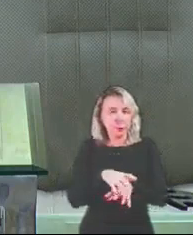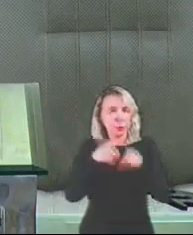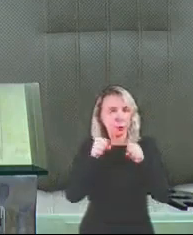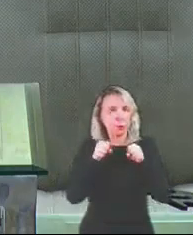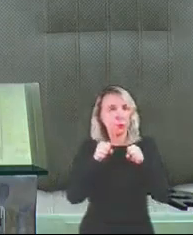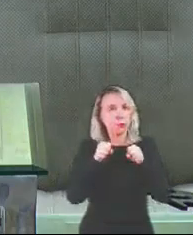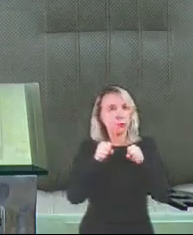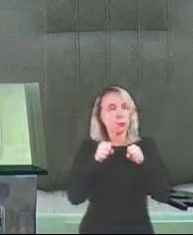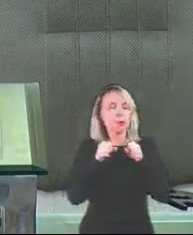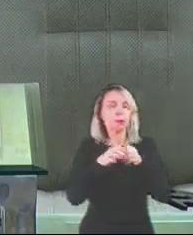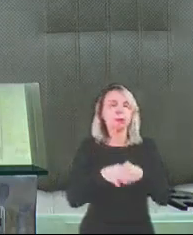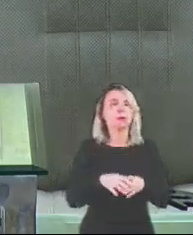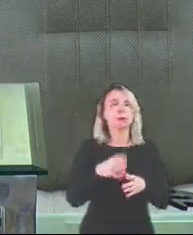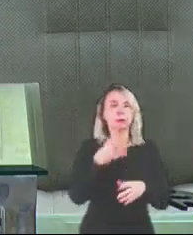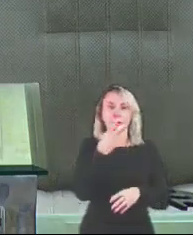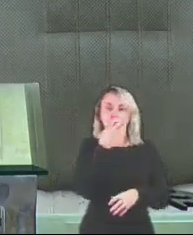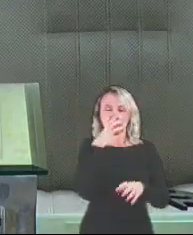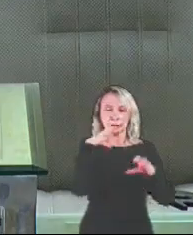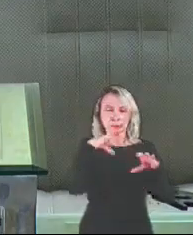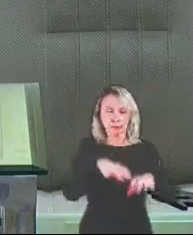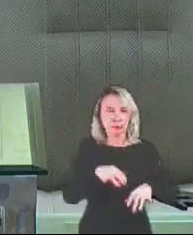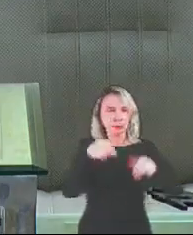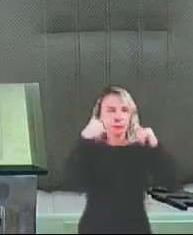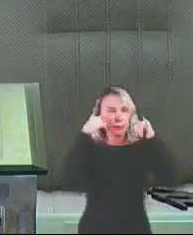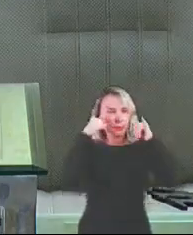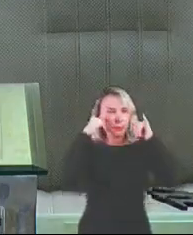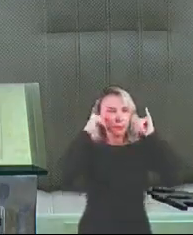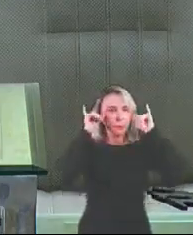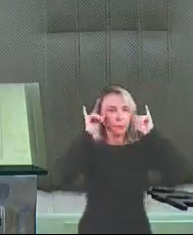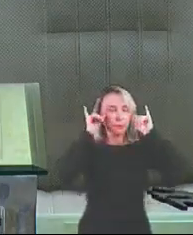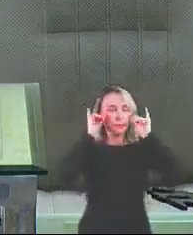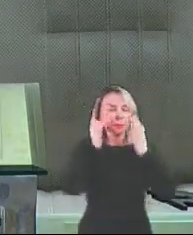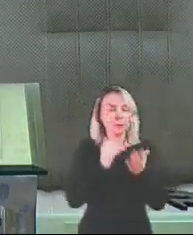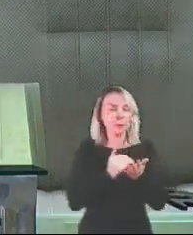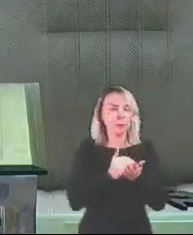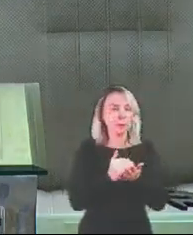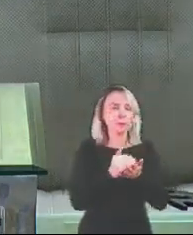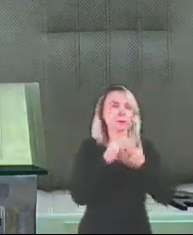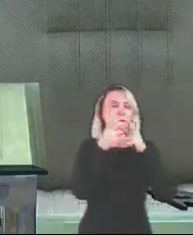o gado começou a mugir,